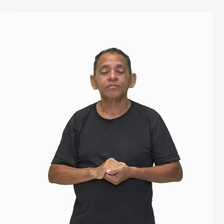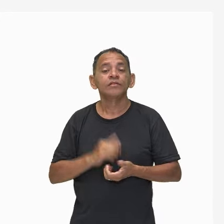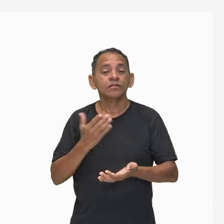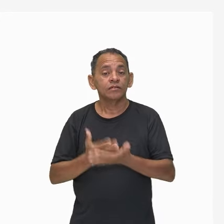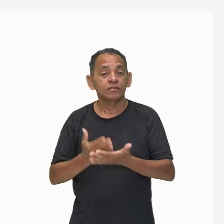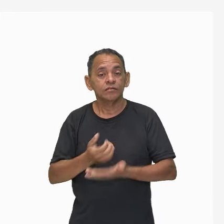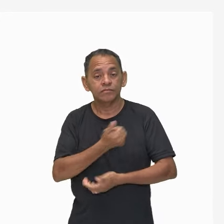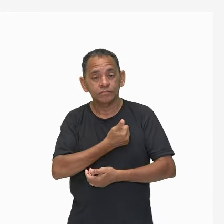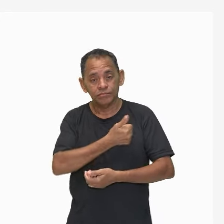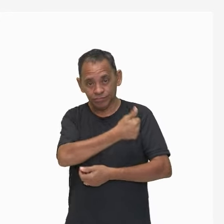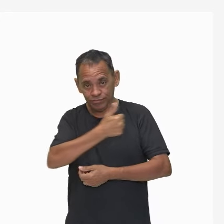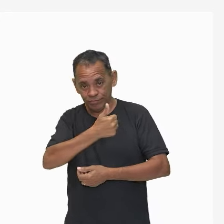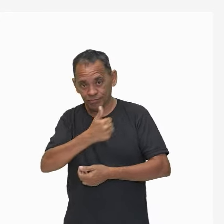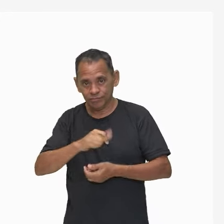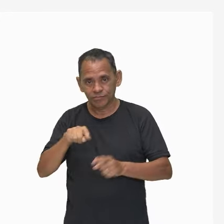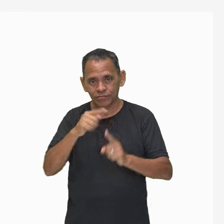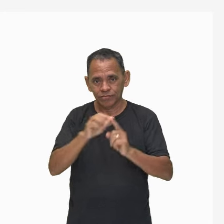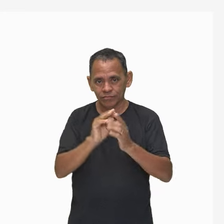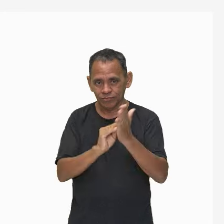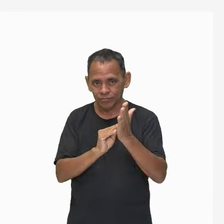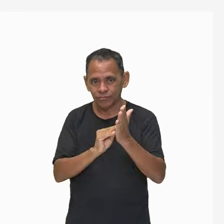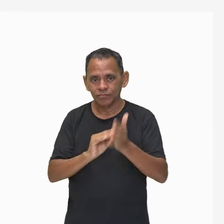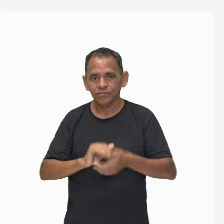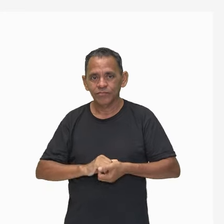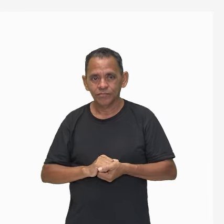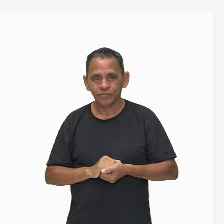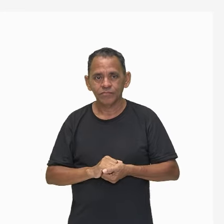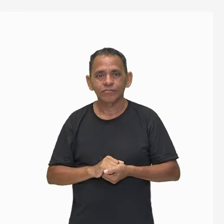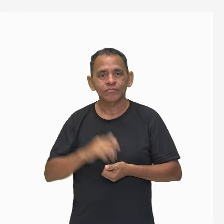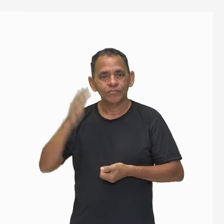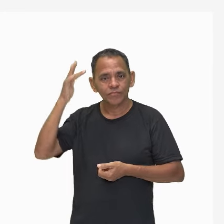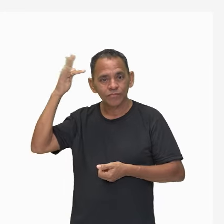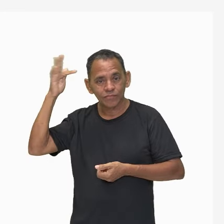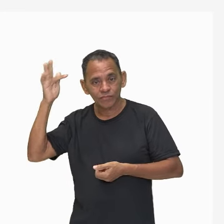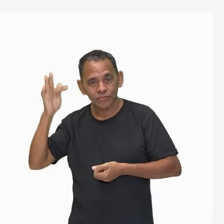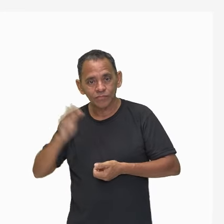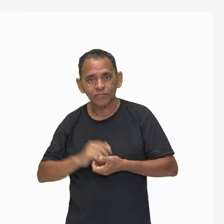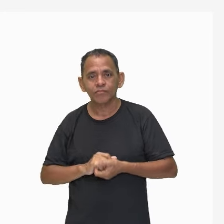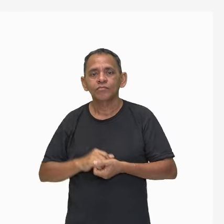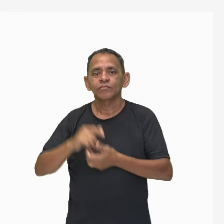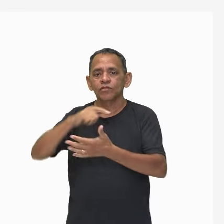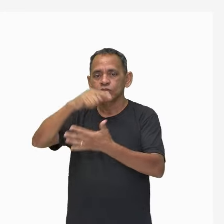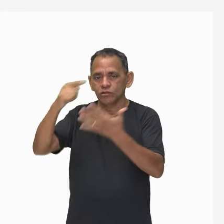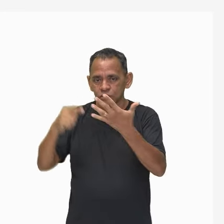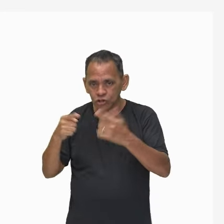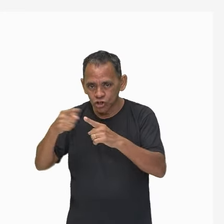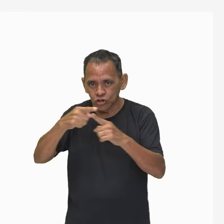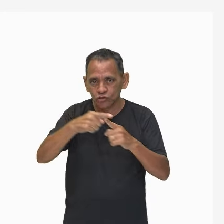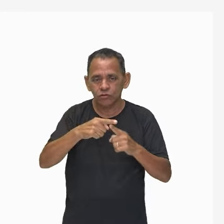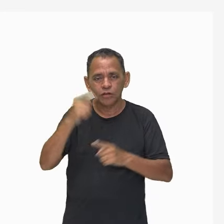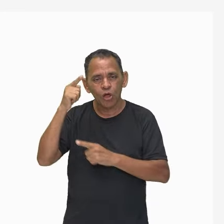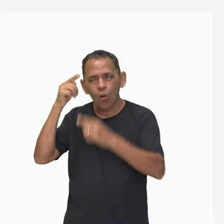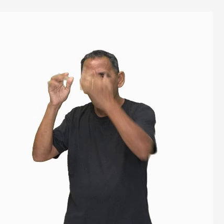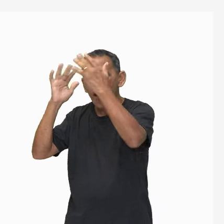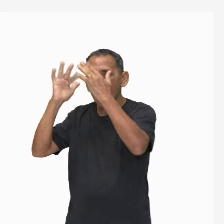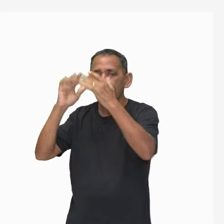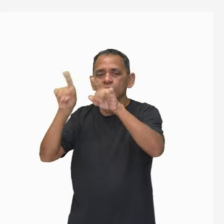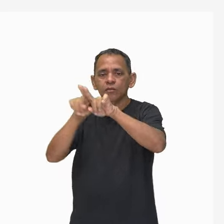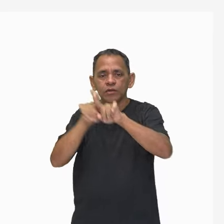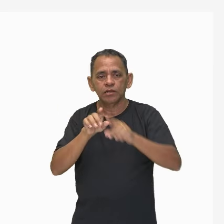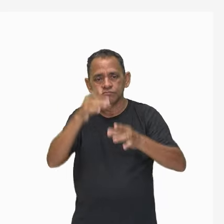número 11, objeto de conhecimento, filosofia, outras formas de pensar. No